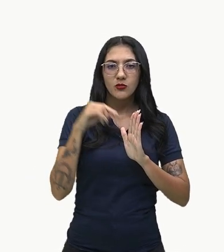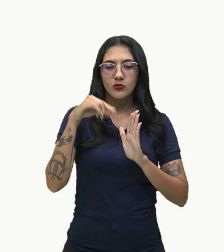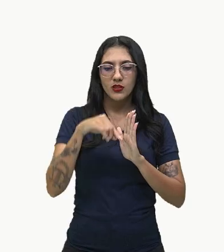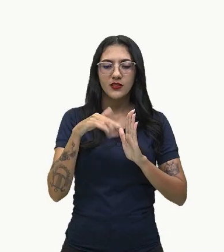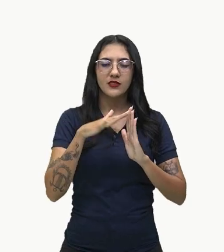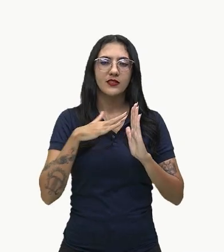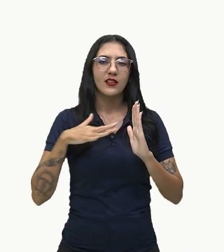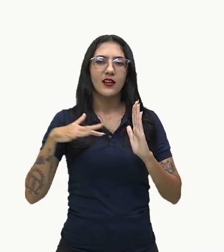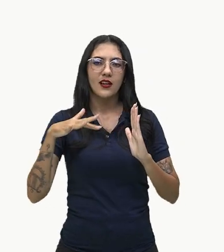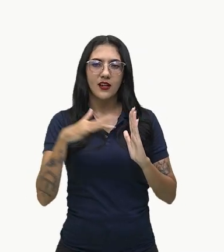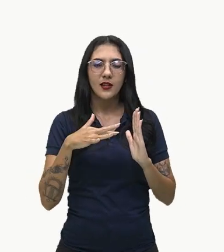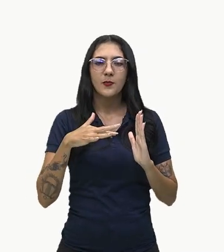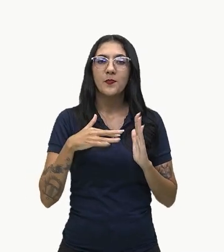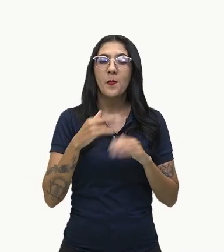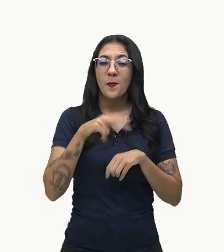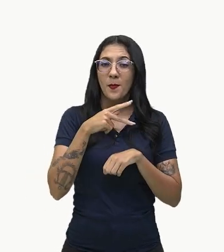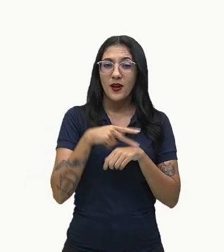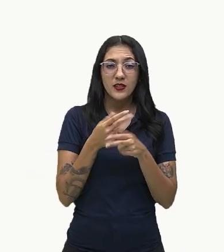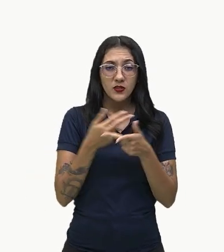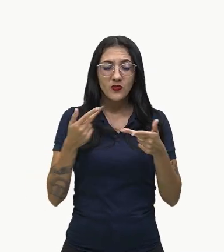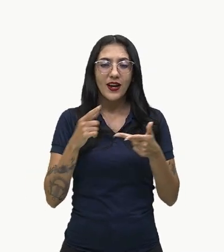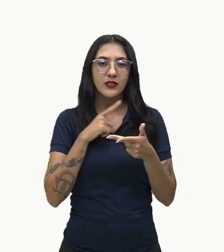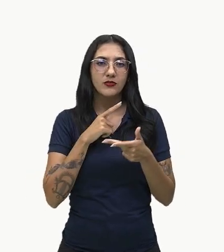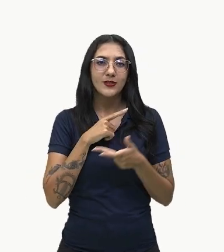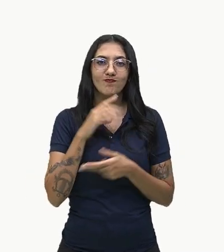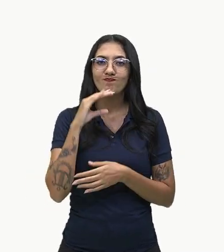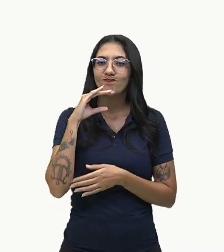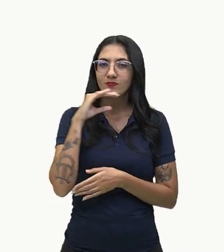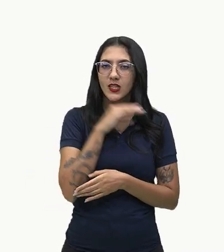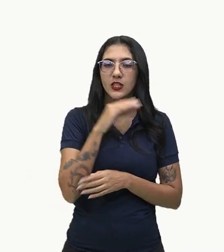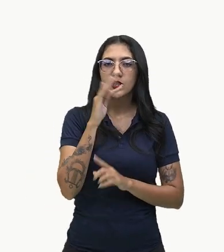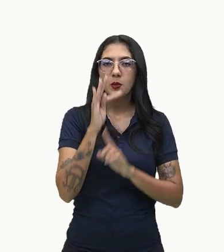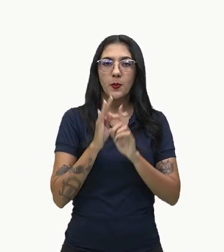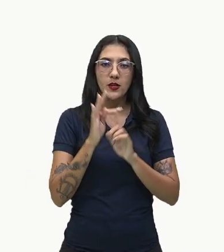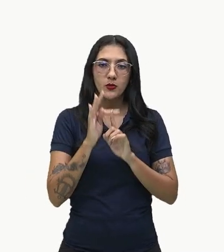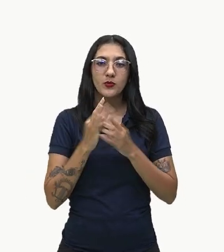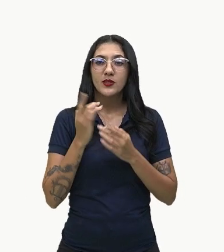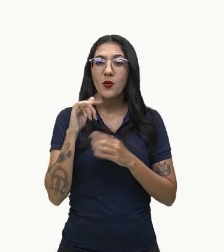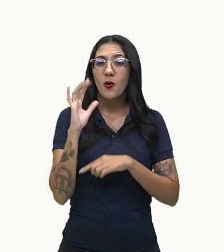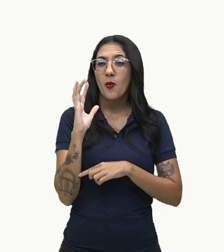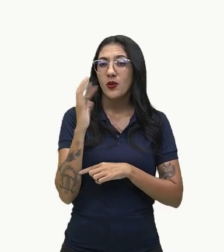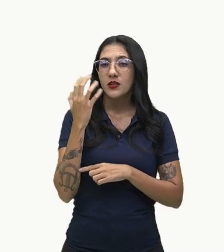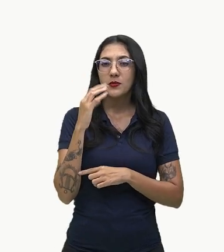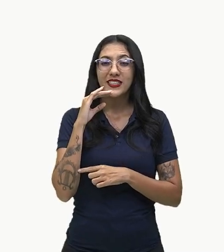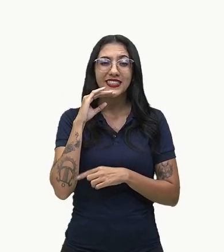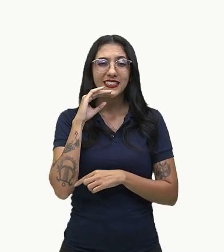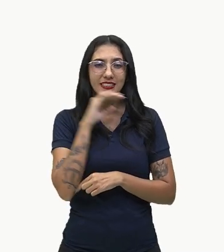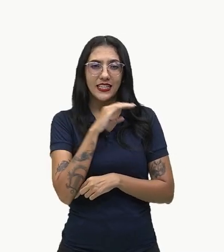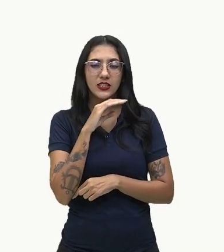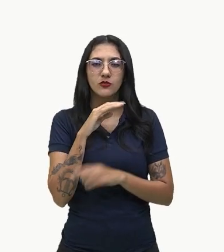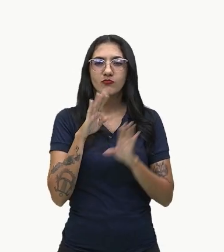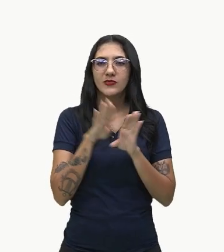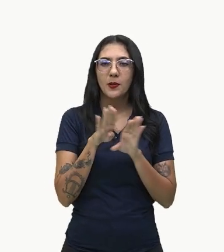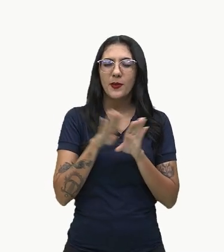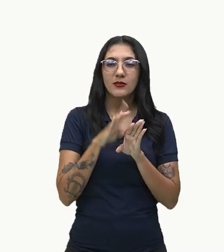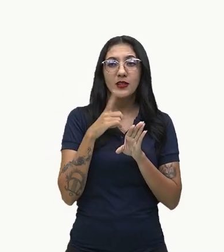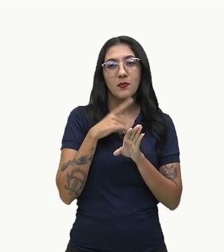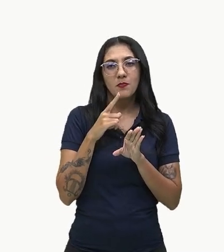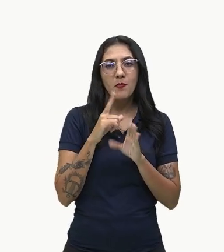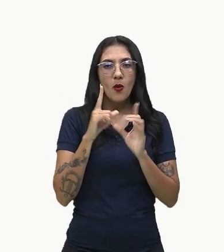climática, eles recebem muito calor. Então, eles têm um clima quente e úmido. Nas